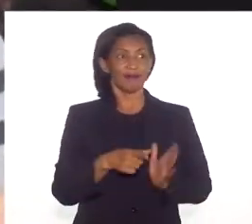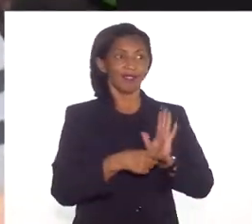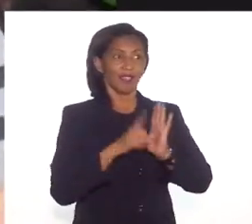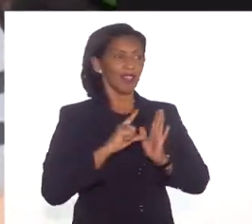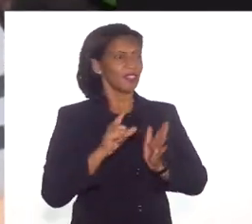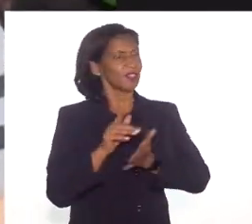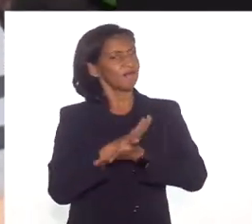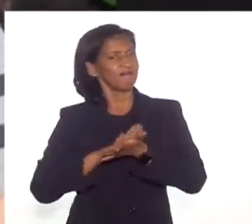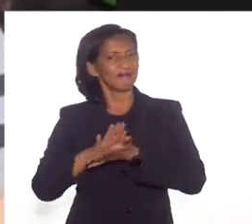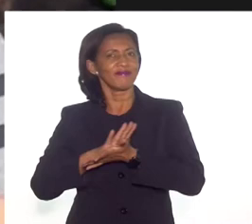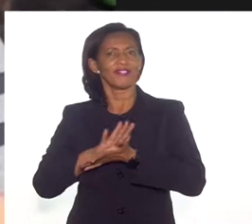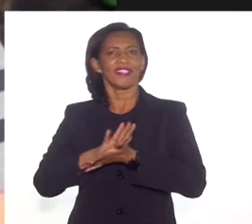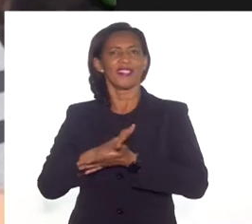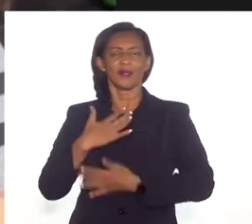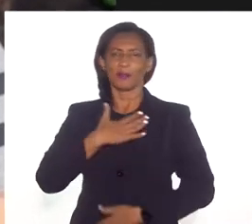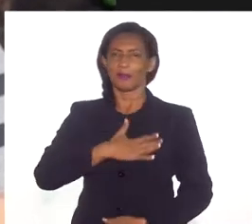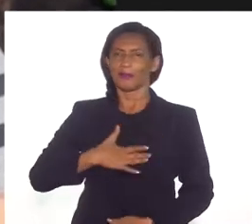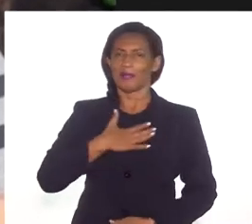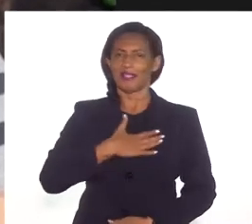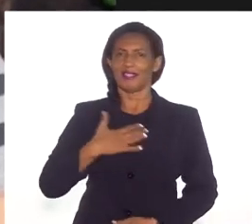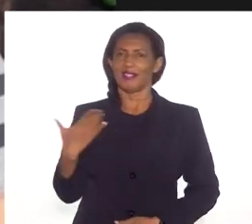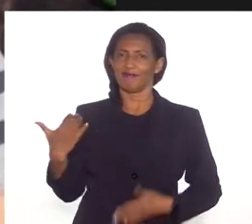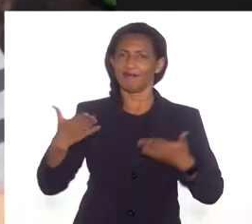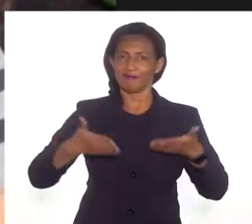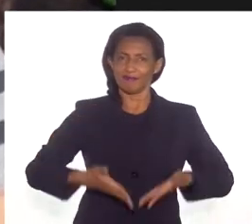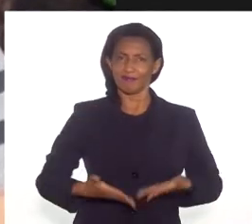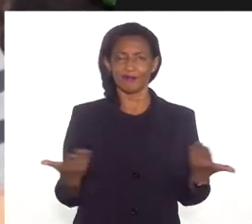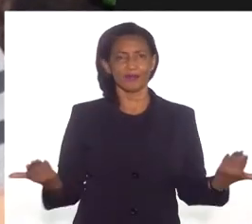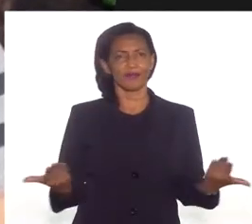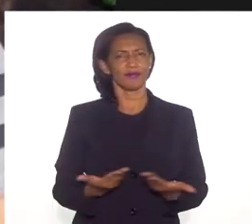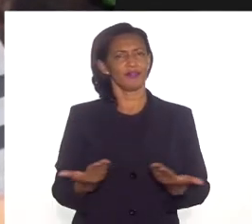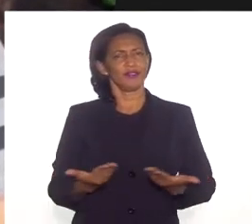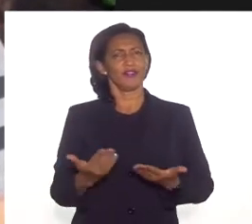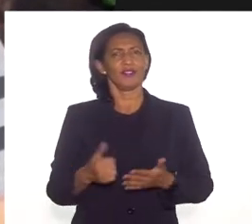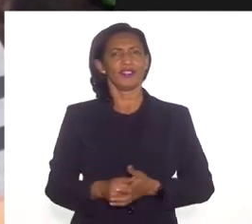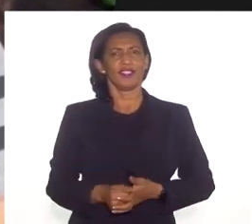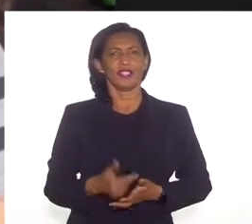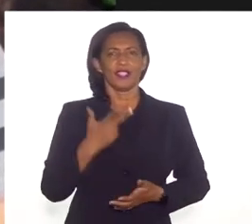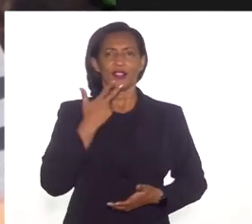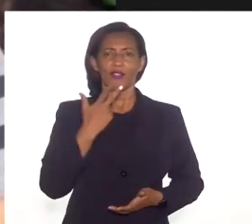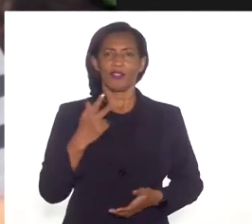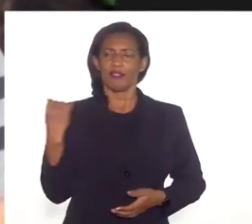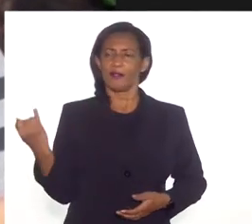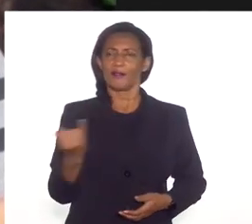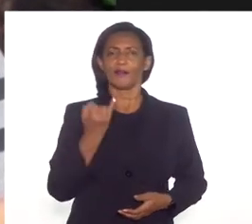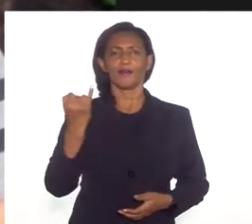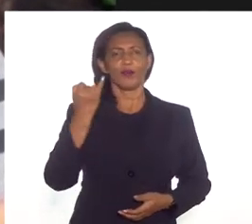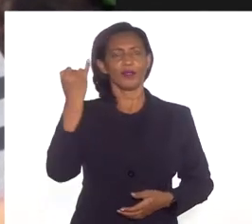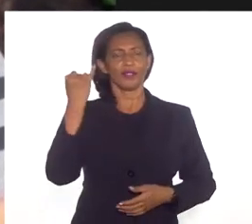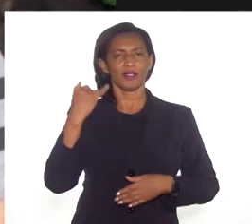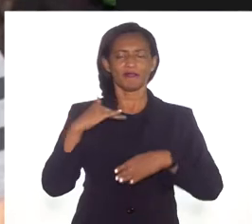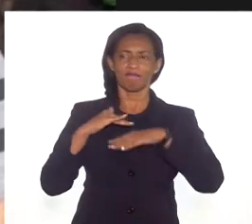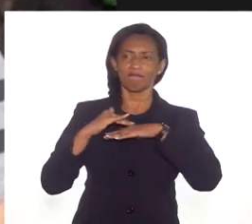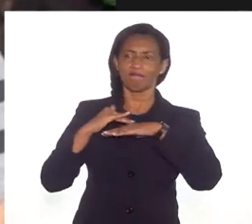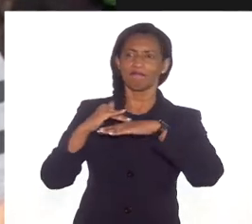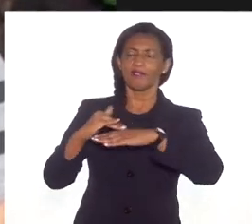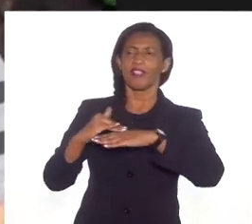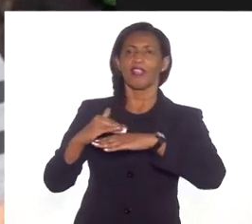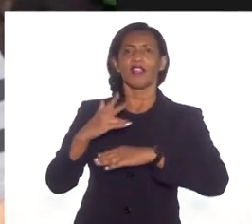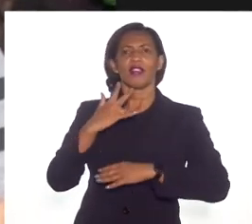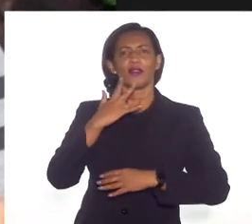nada, é um prazer estar aqui participando do programa com você. Dizer que é sempre importante a gente falar, ó,